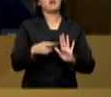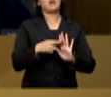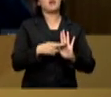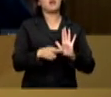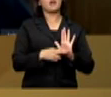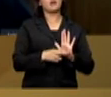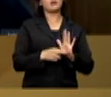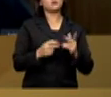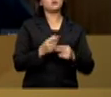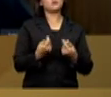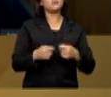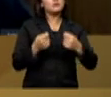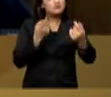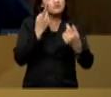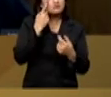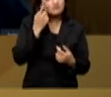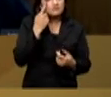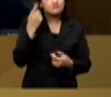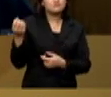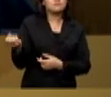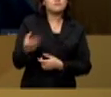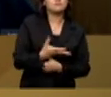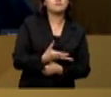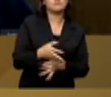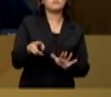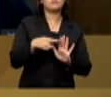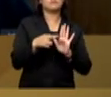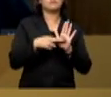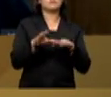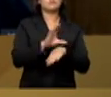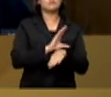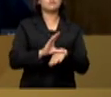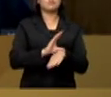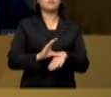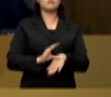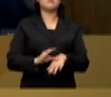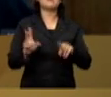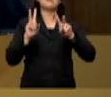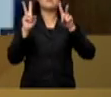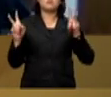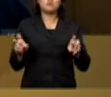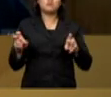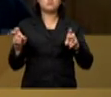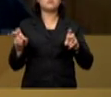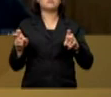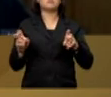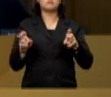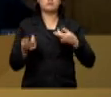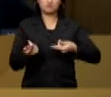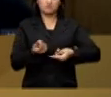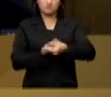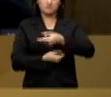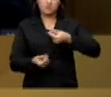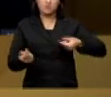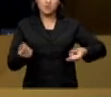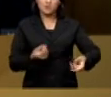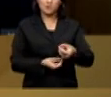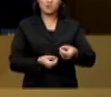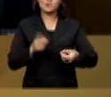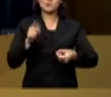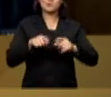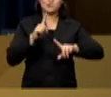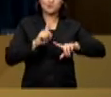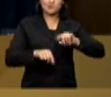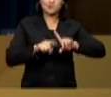serem observados na nova dinâmica constitucional referente a operações e prestações que destinem